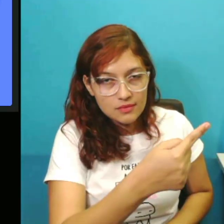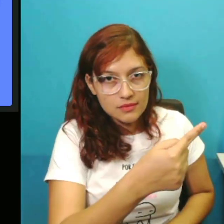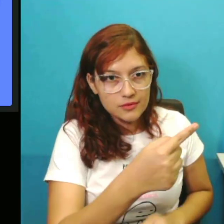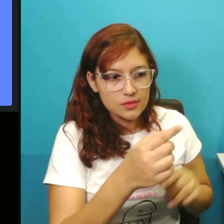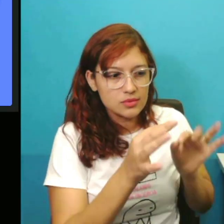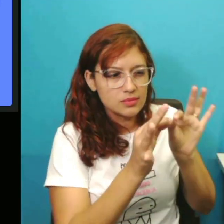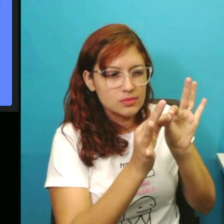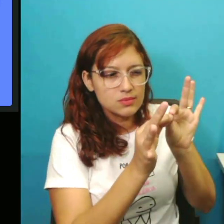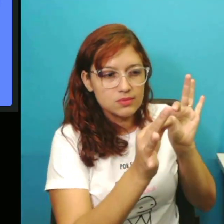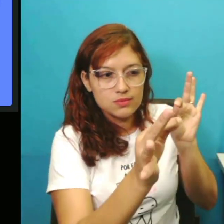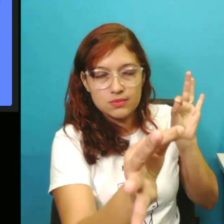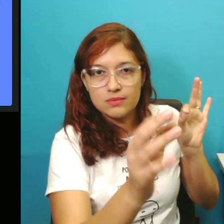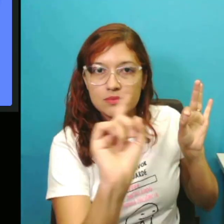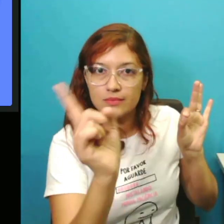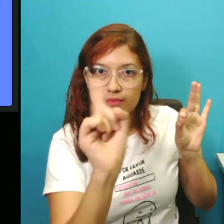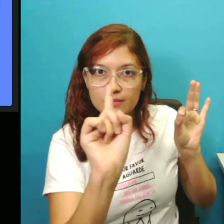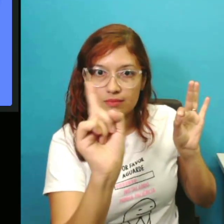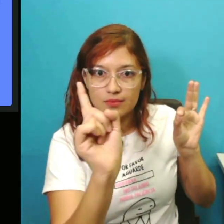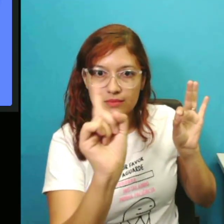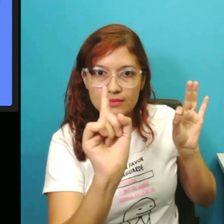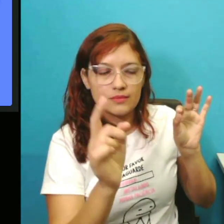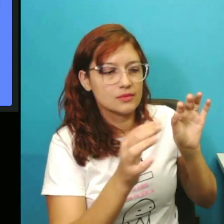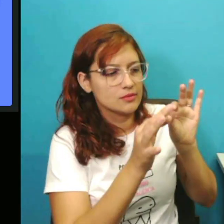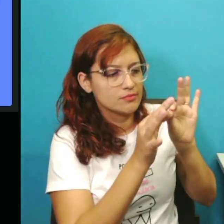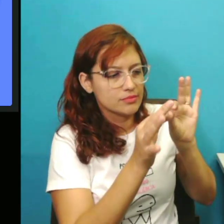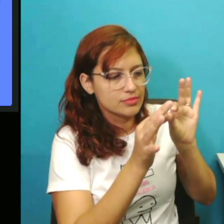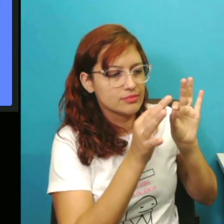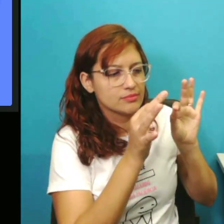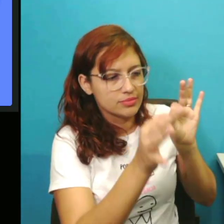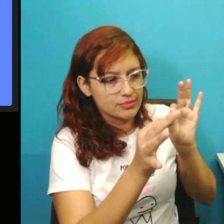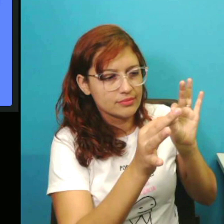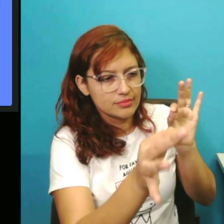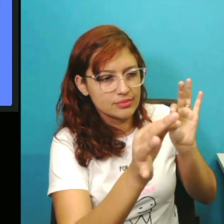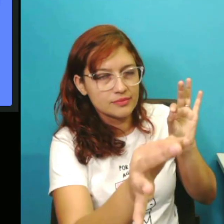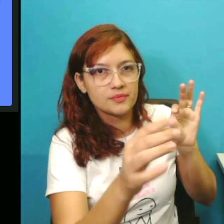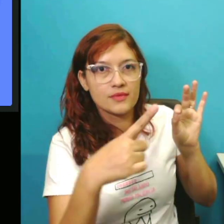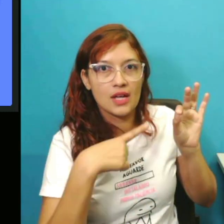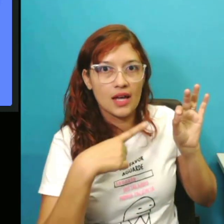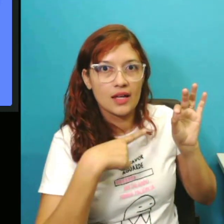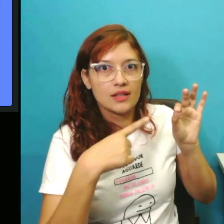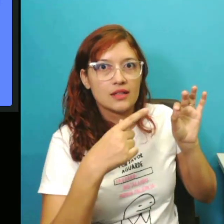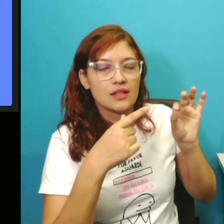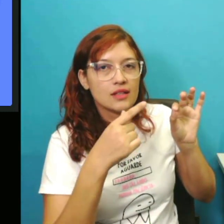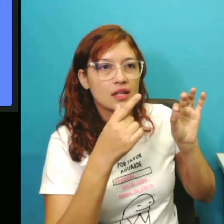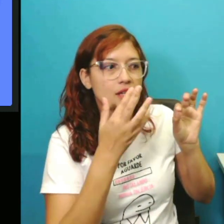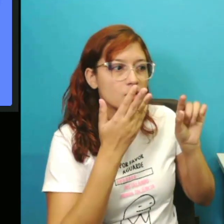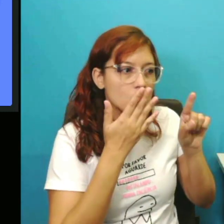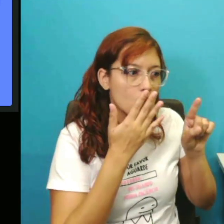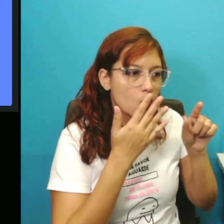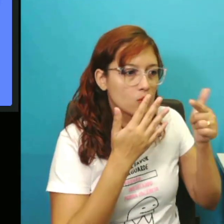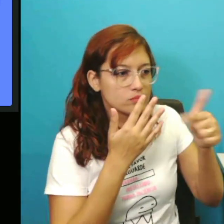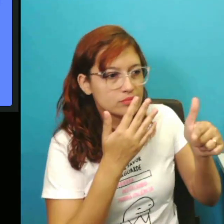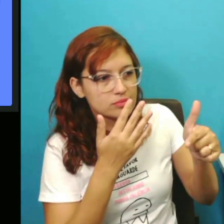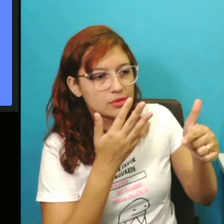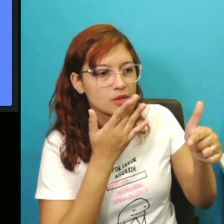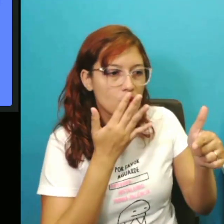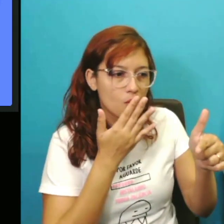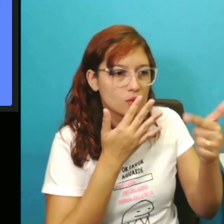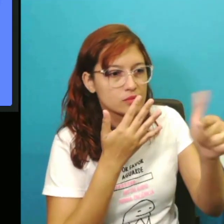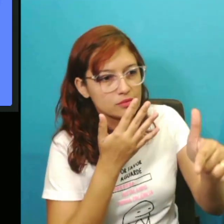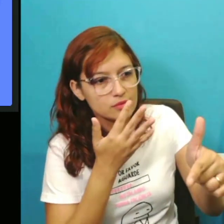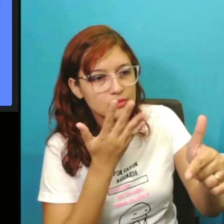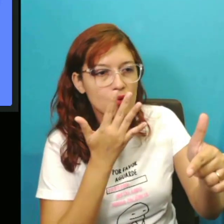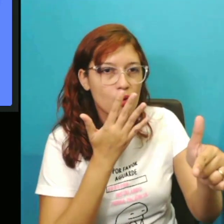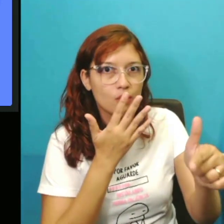não vai aparecer uma linha contínua, vai aparecer uma linha pontilhada, com as regiões claras